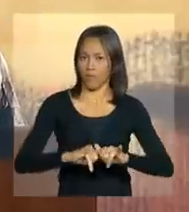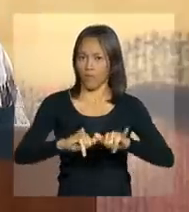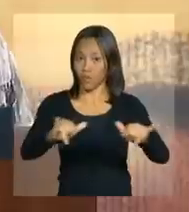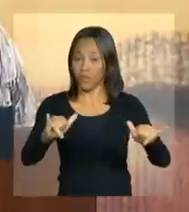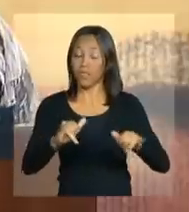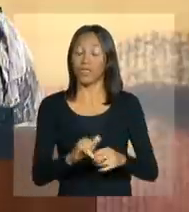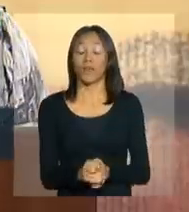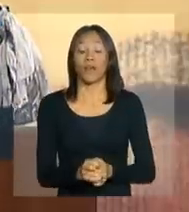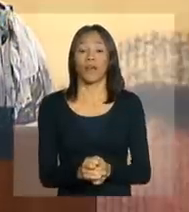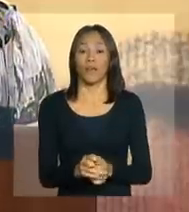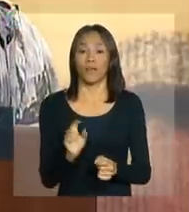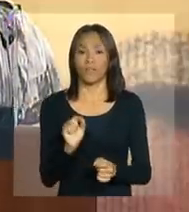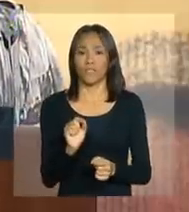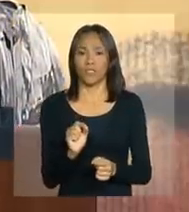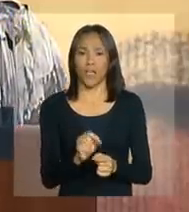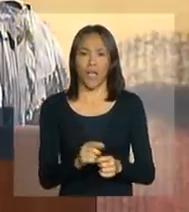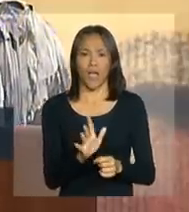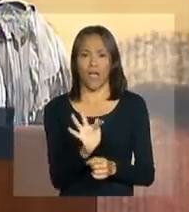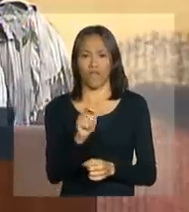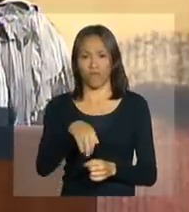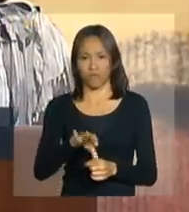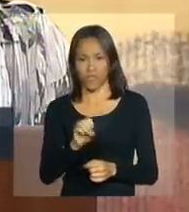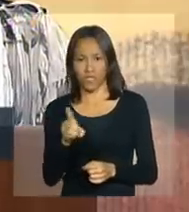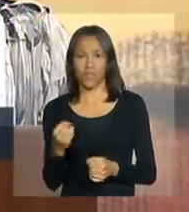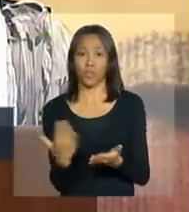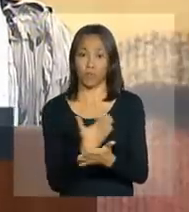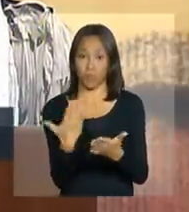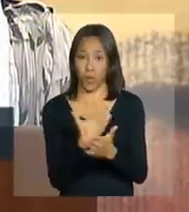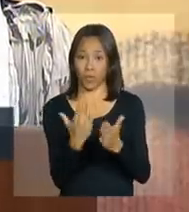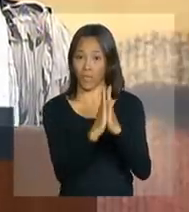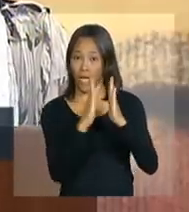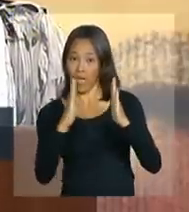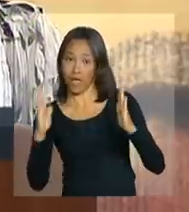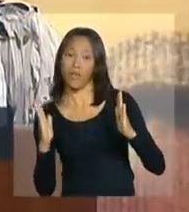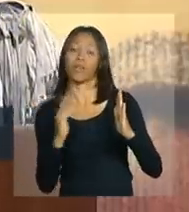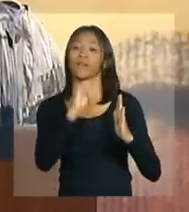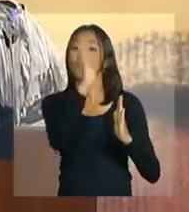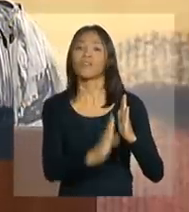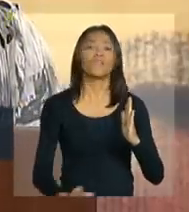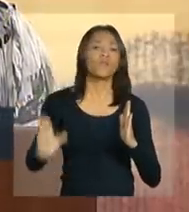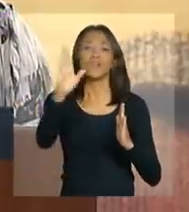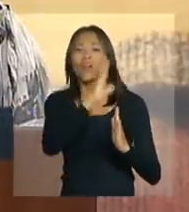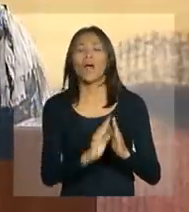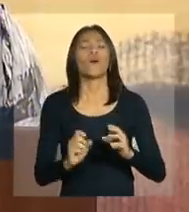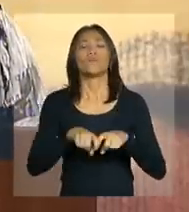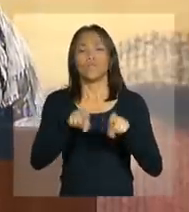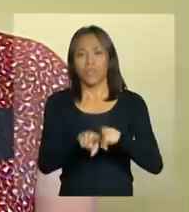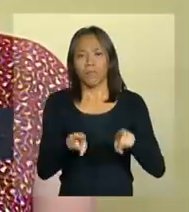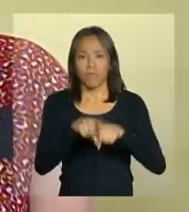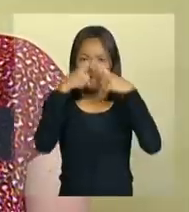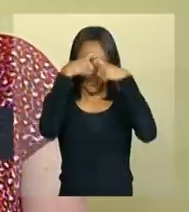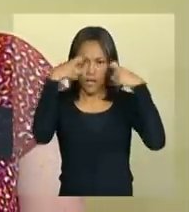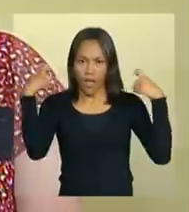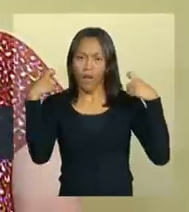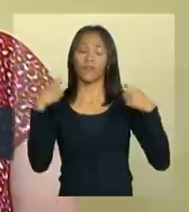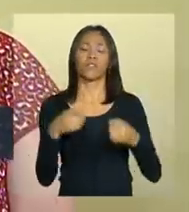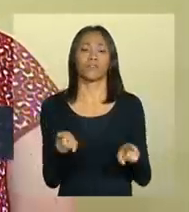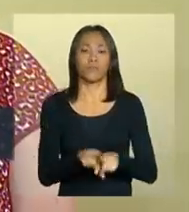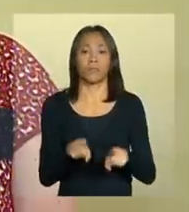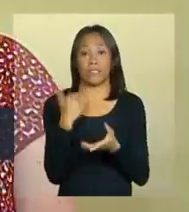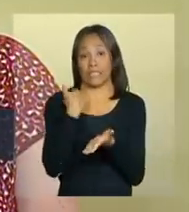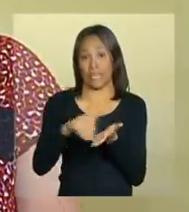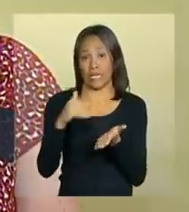relativas à Fundação Biblioteca Nacional a Fundação Nacional das Artes e também a